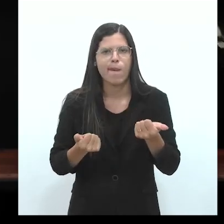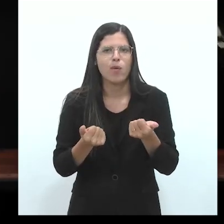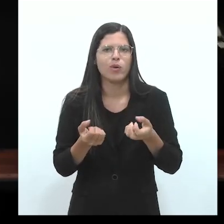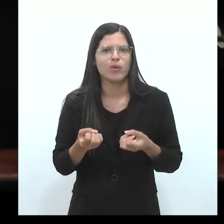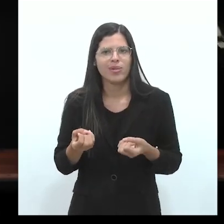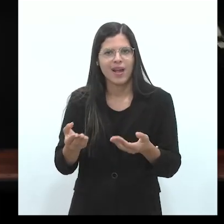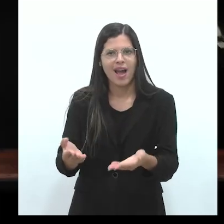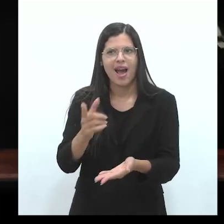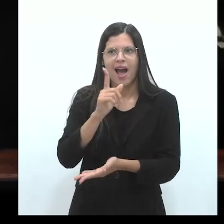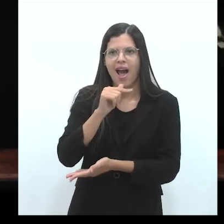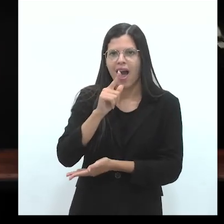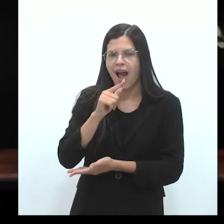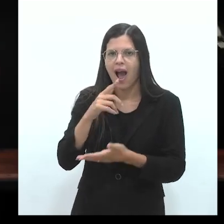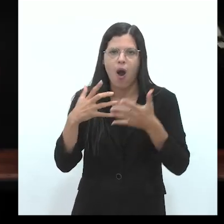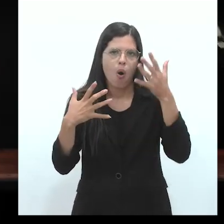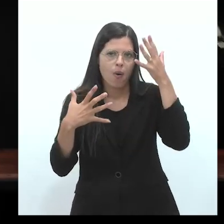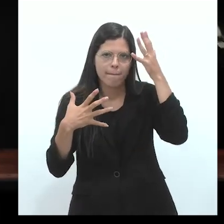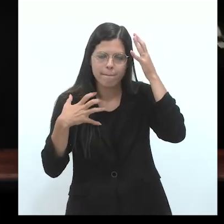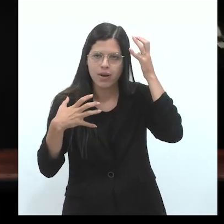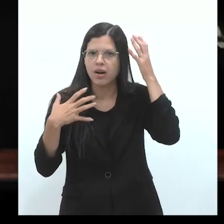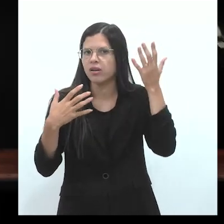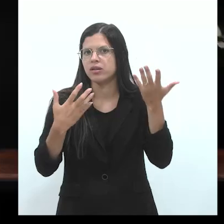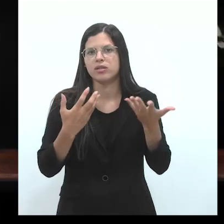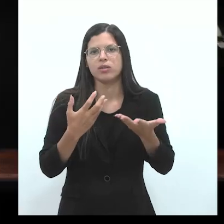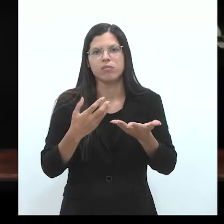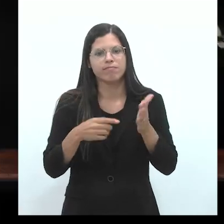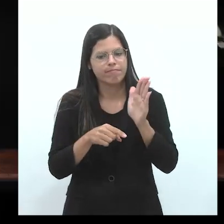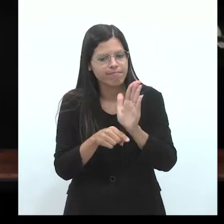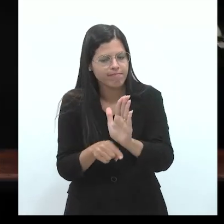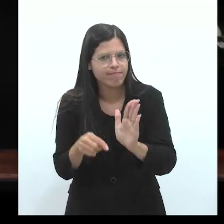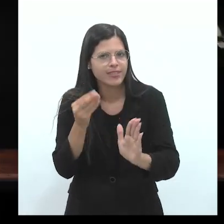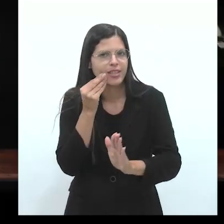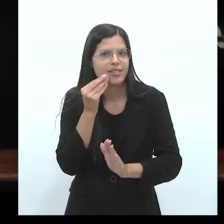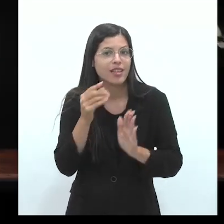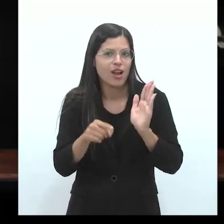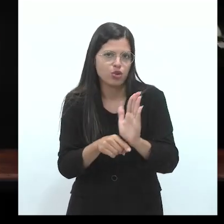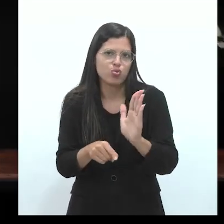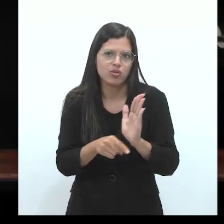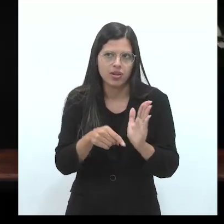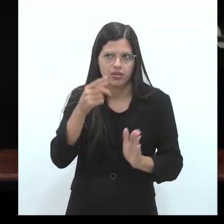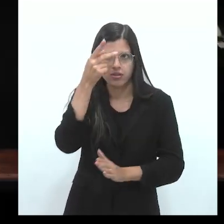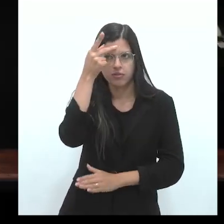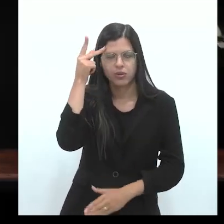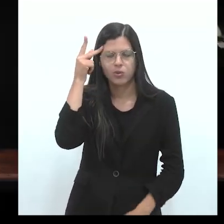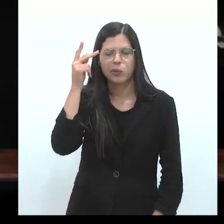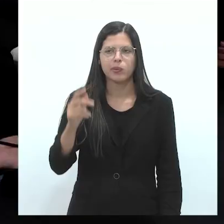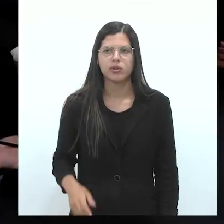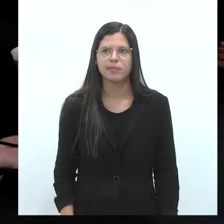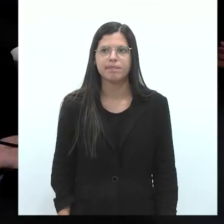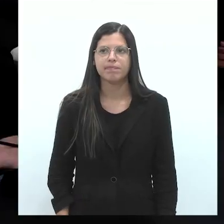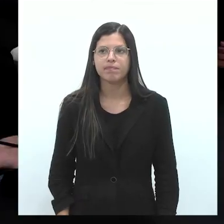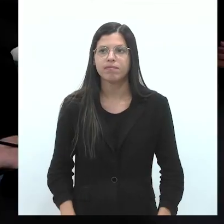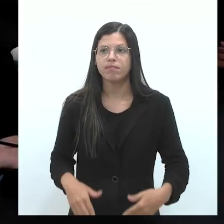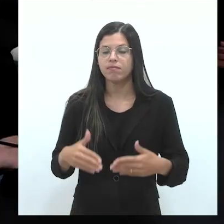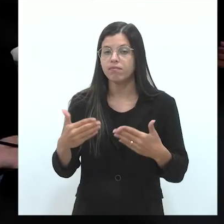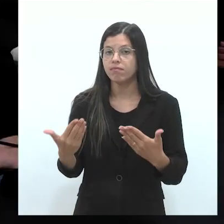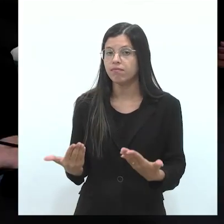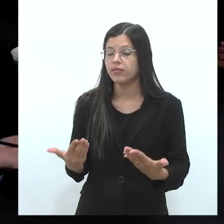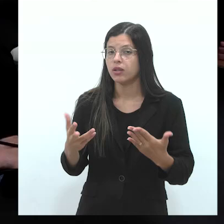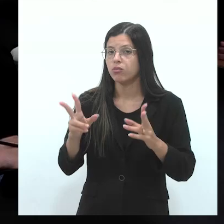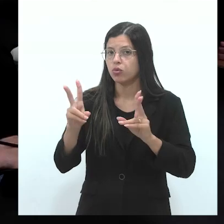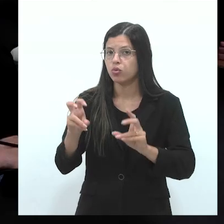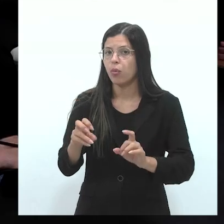oferecendo água, algum banho, alguma situação que possa ajudar essas pessoas que não têm esse acesso. Na verdade, essa questão